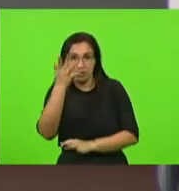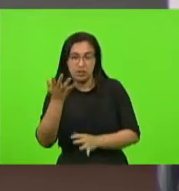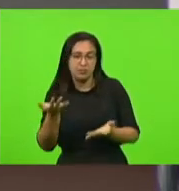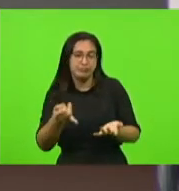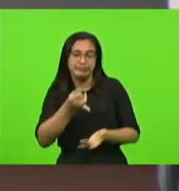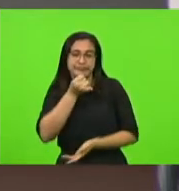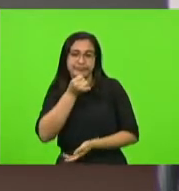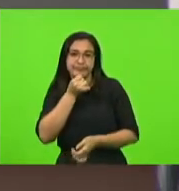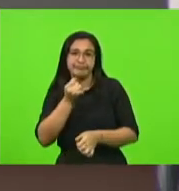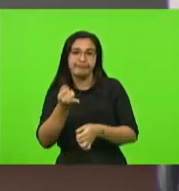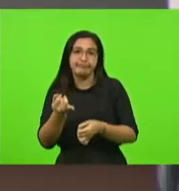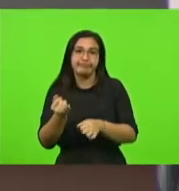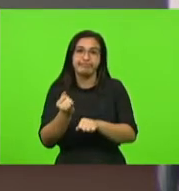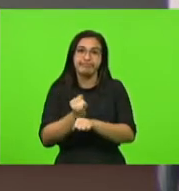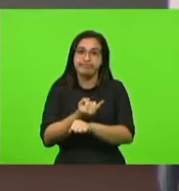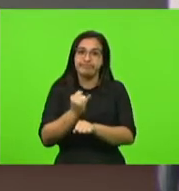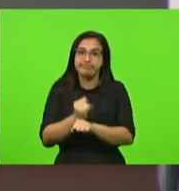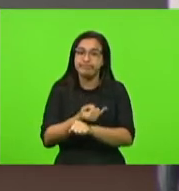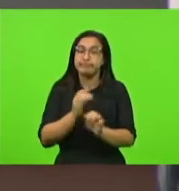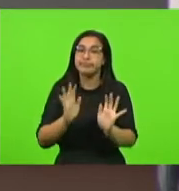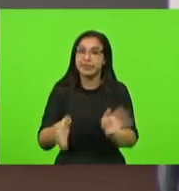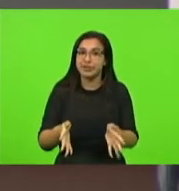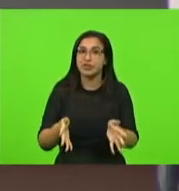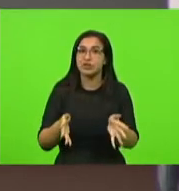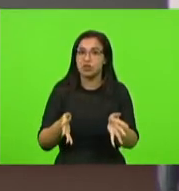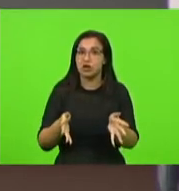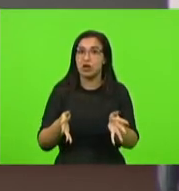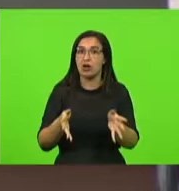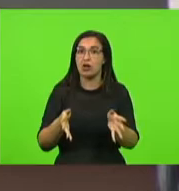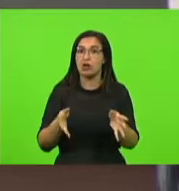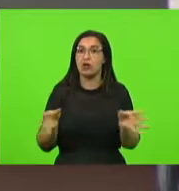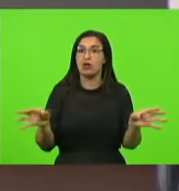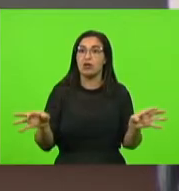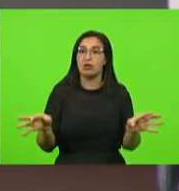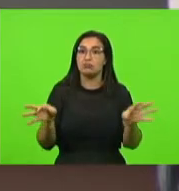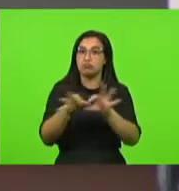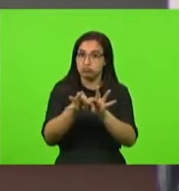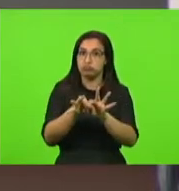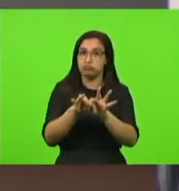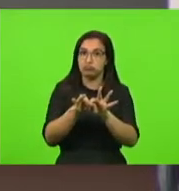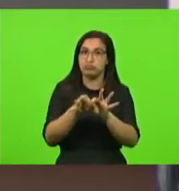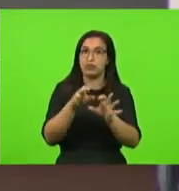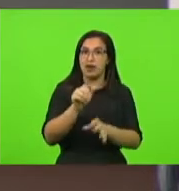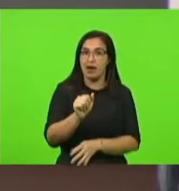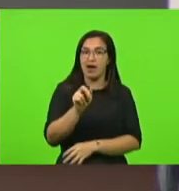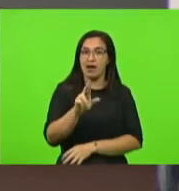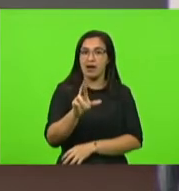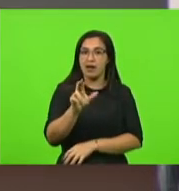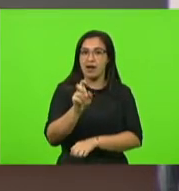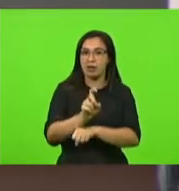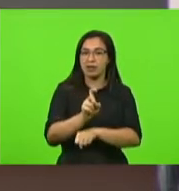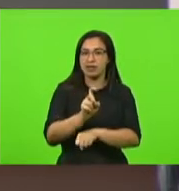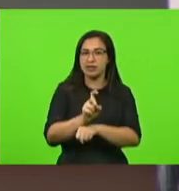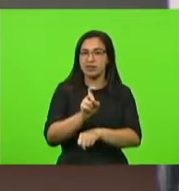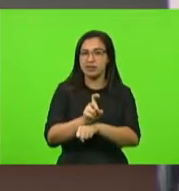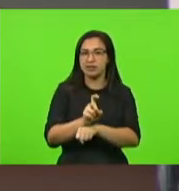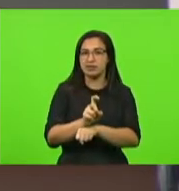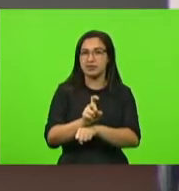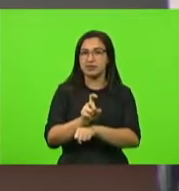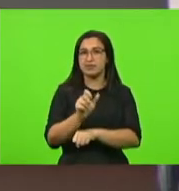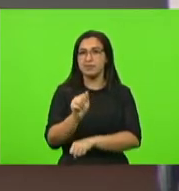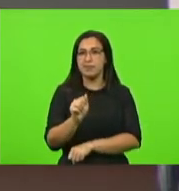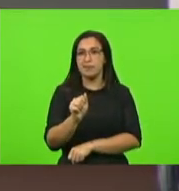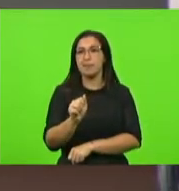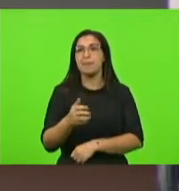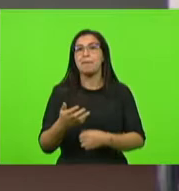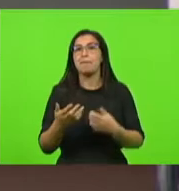exemplo, Joinville já está conurbado com Araquari. Né? Então, isso justifica. O que não